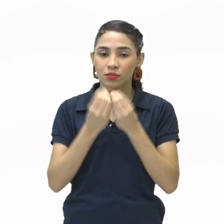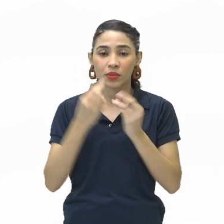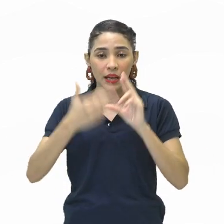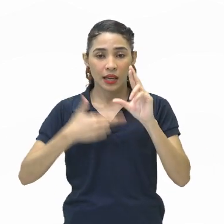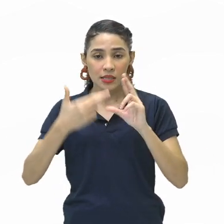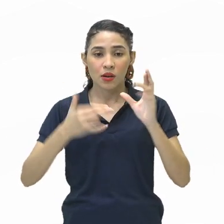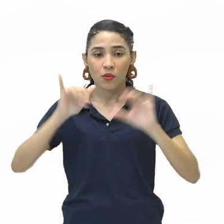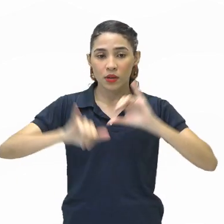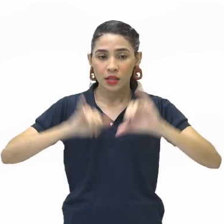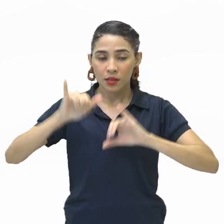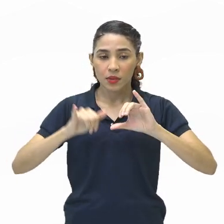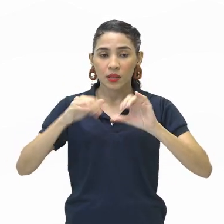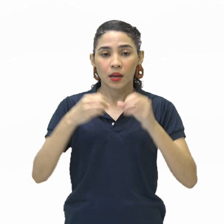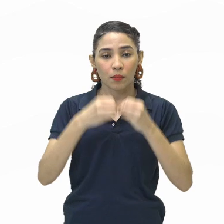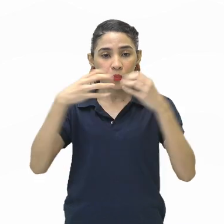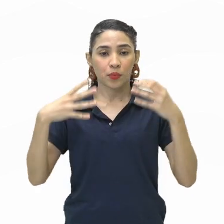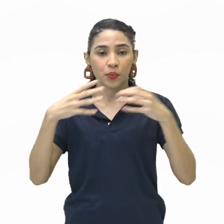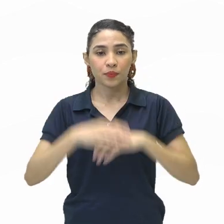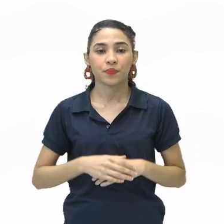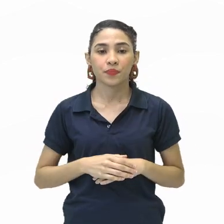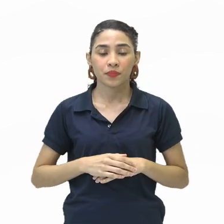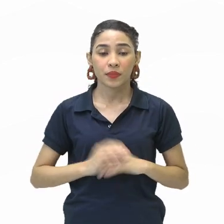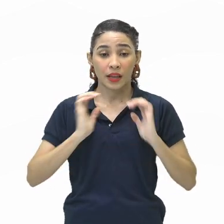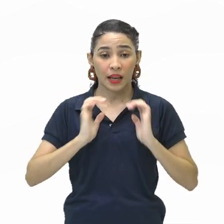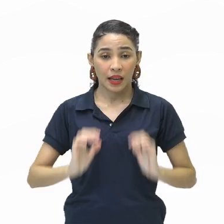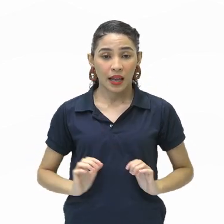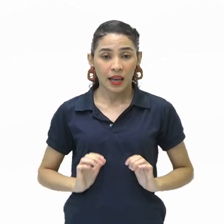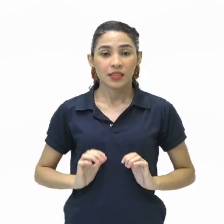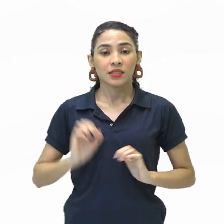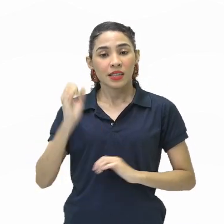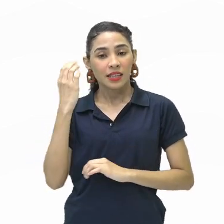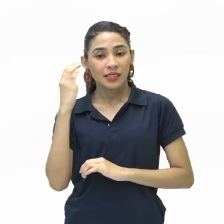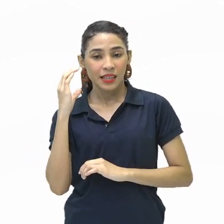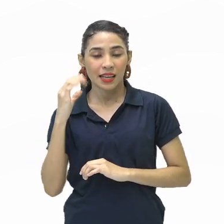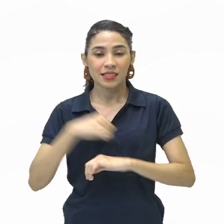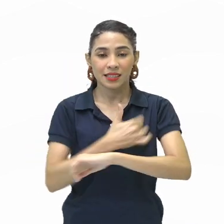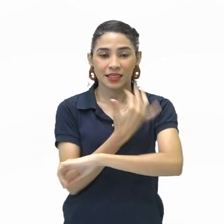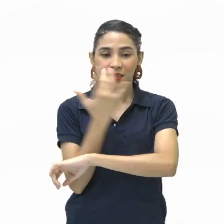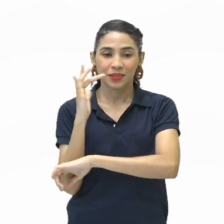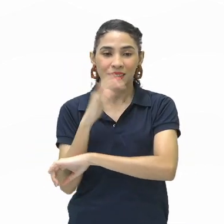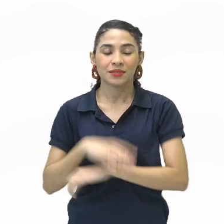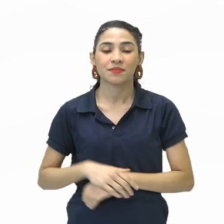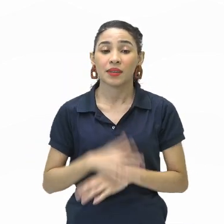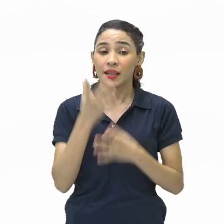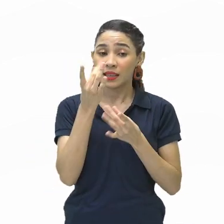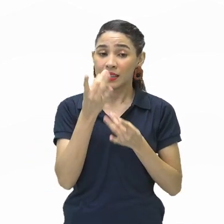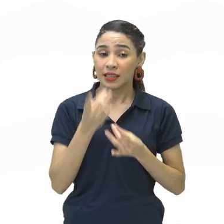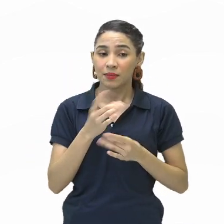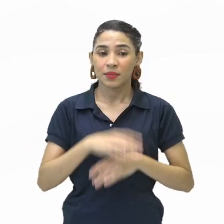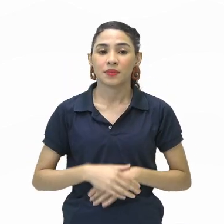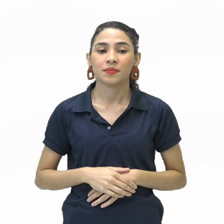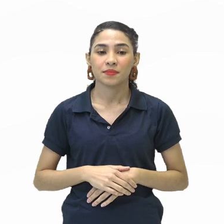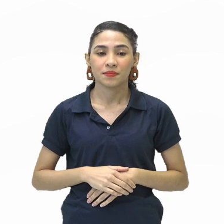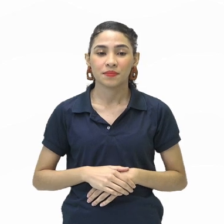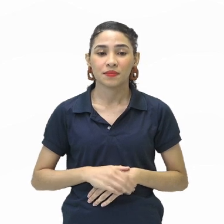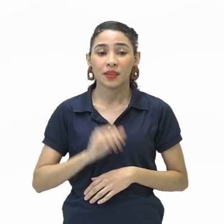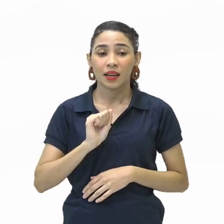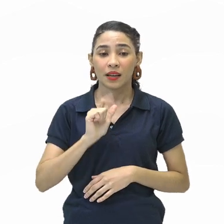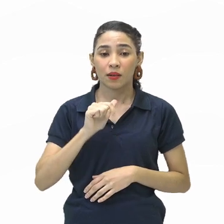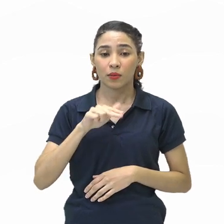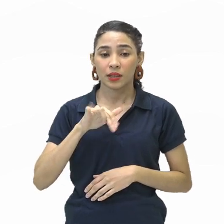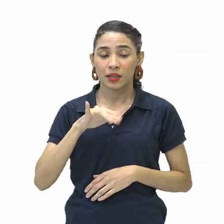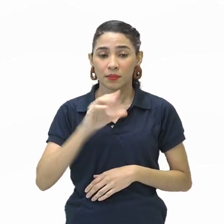e reações químicas e nucleares, ética em ciência da natureza e no detalhamento